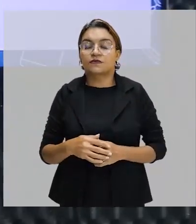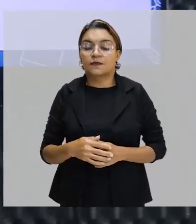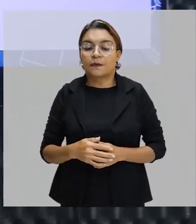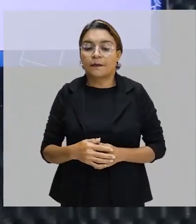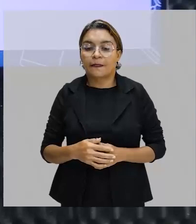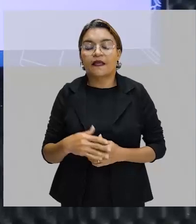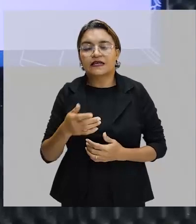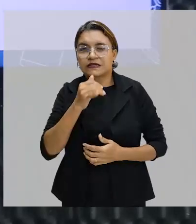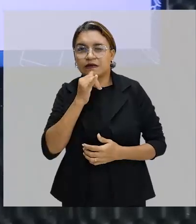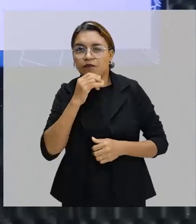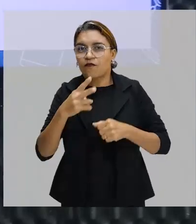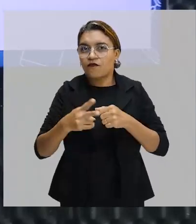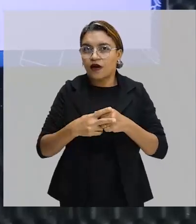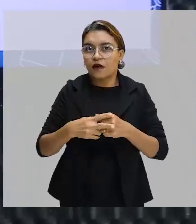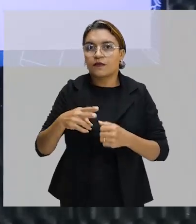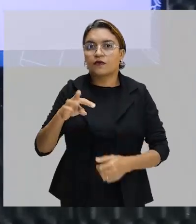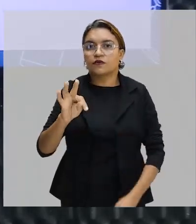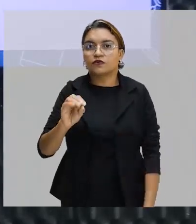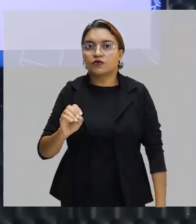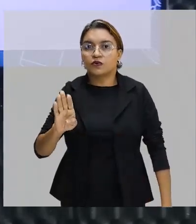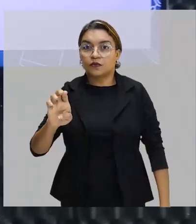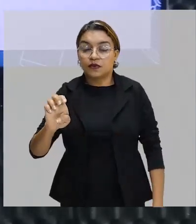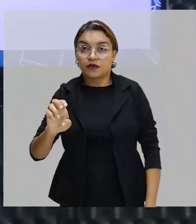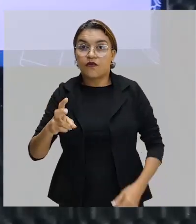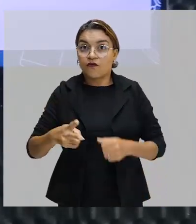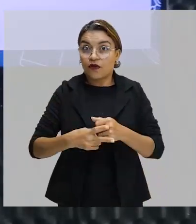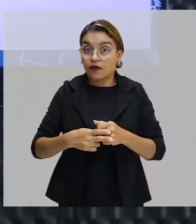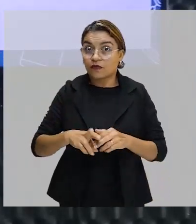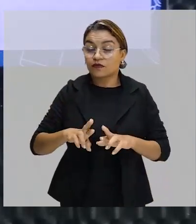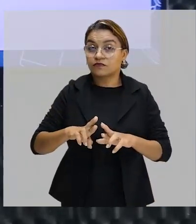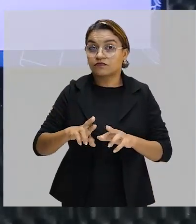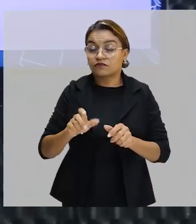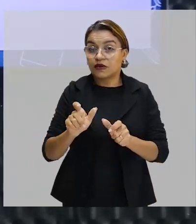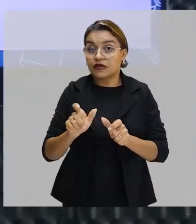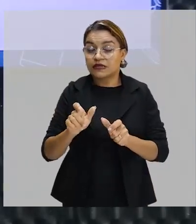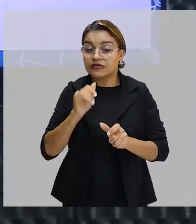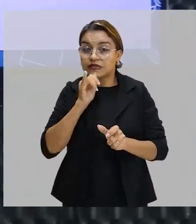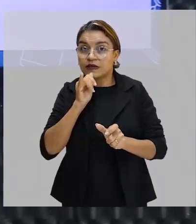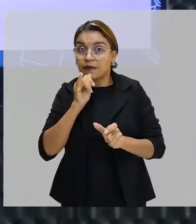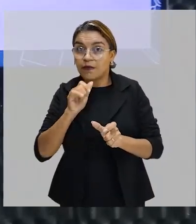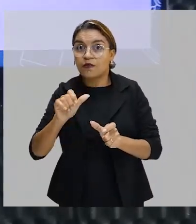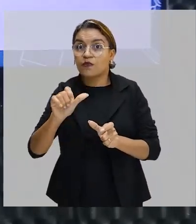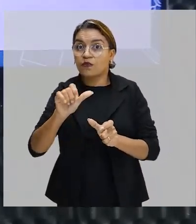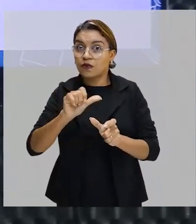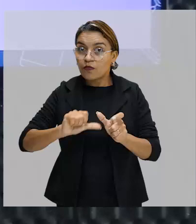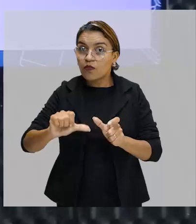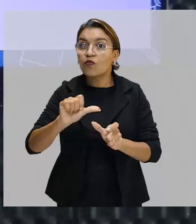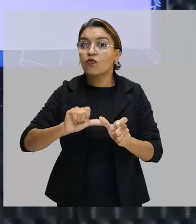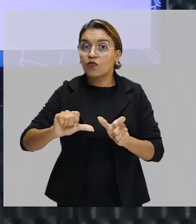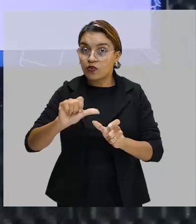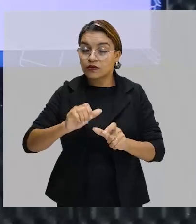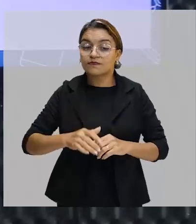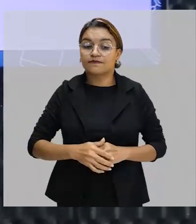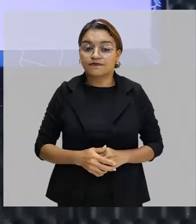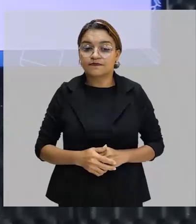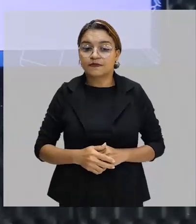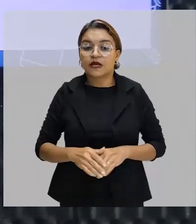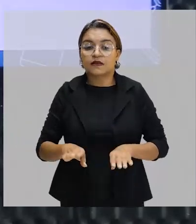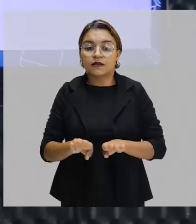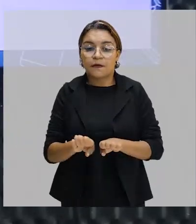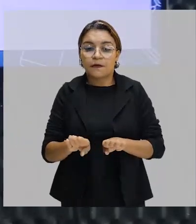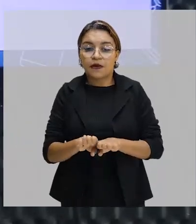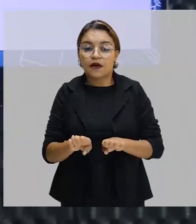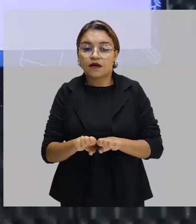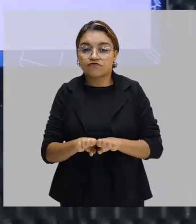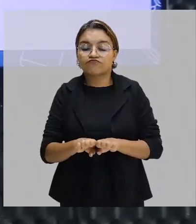be, que é um verbo irregular, é um verbo diferente dos outros verbos da língua inglesa, e especificamente a formação